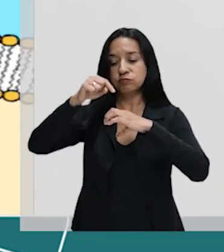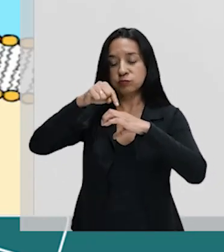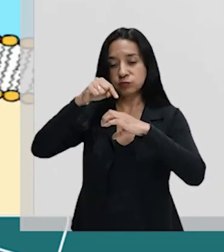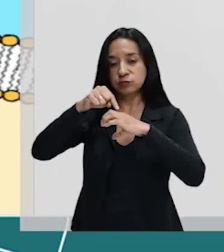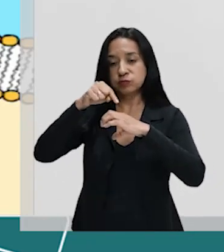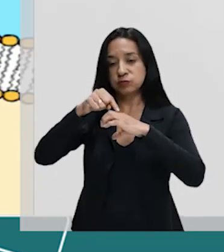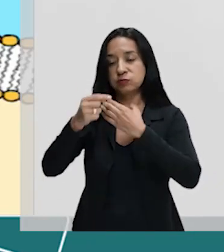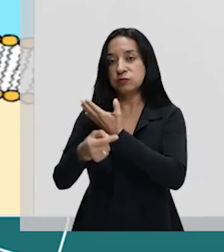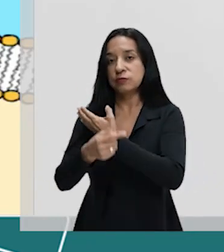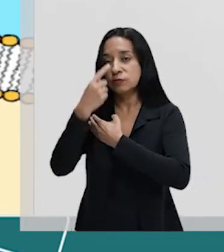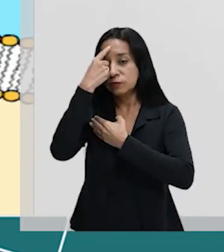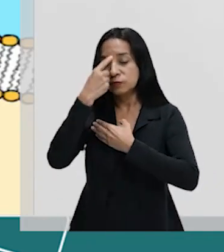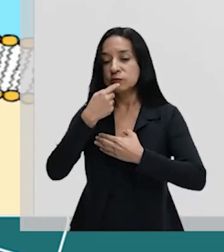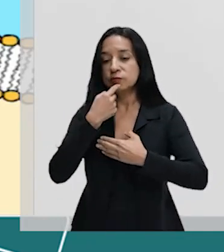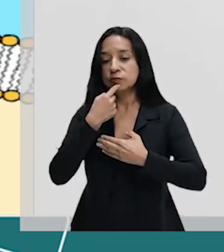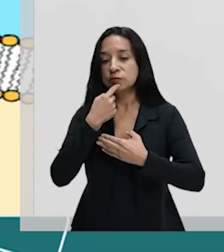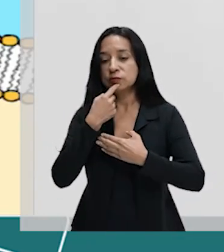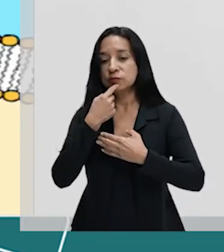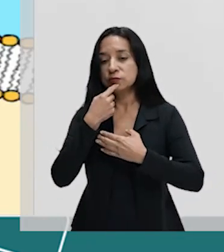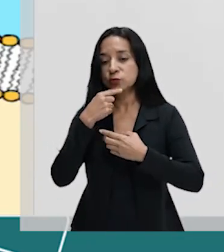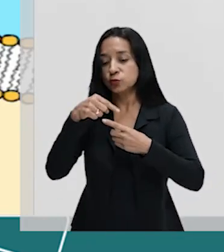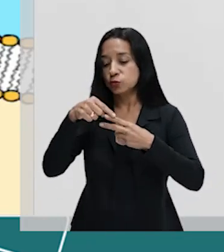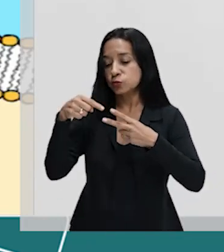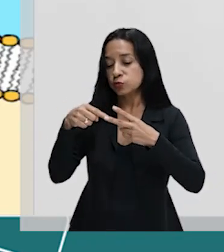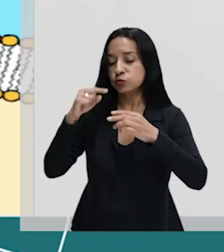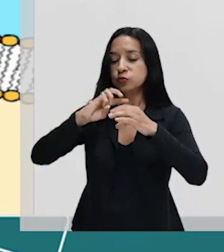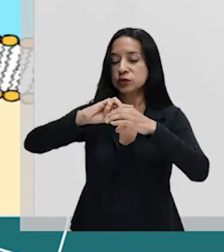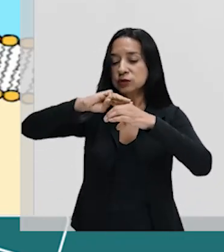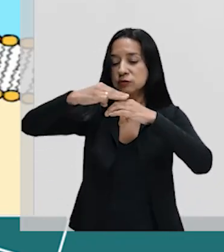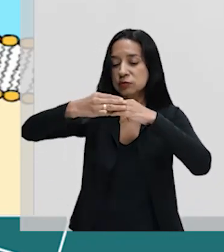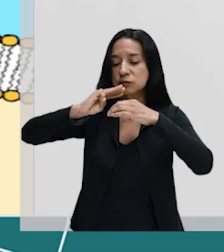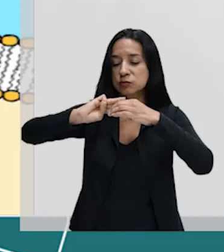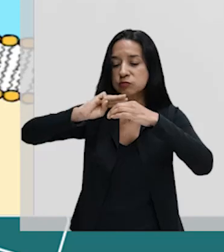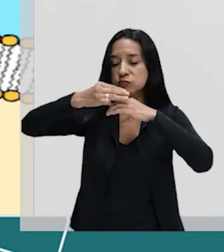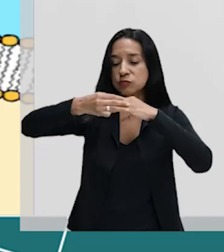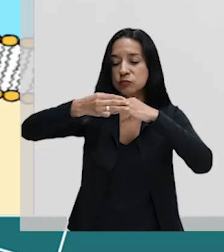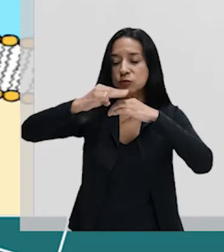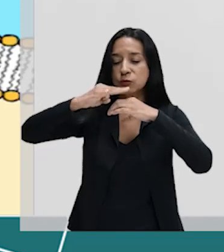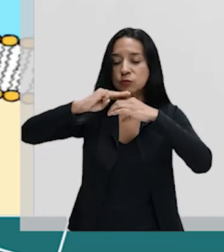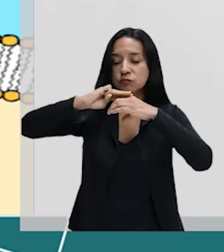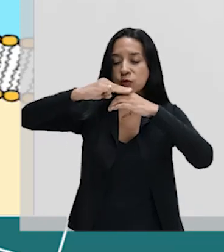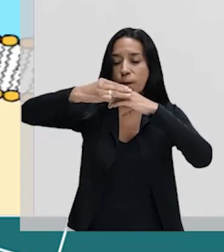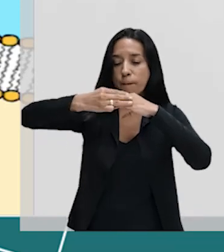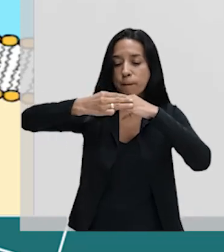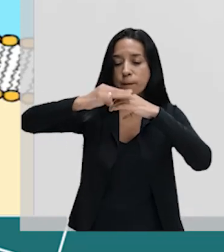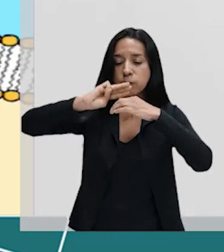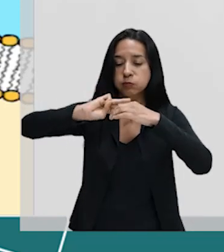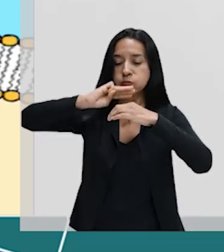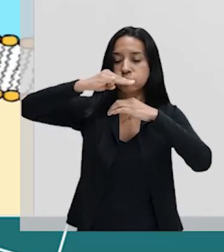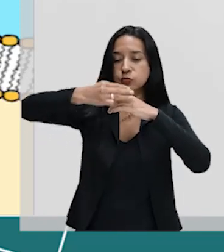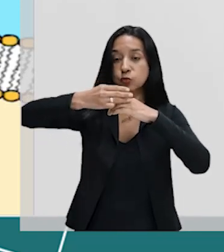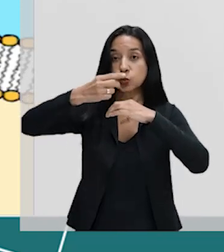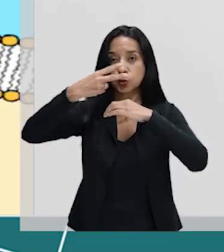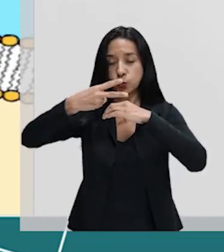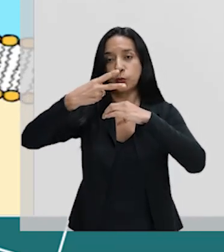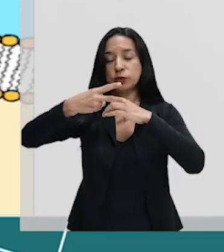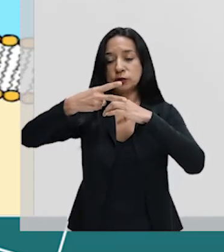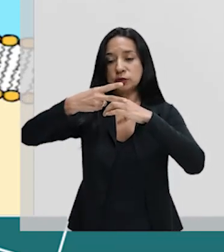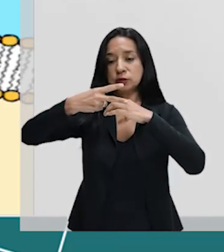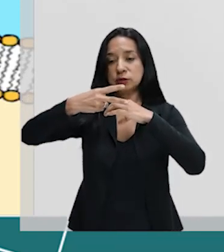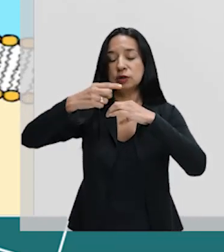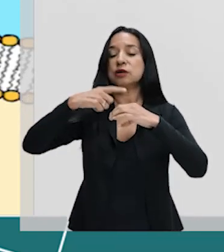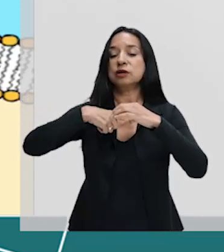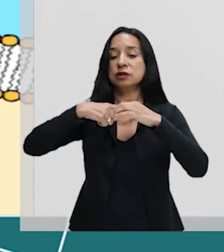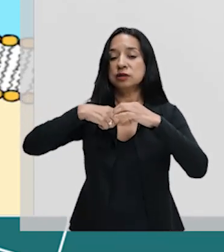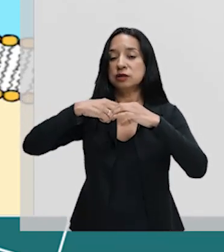para vocês, ela é formada por duas camadas de fosfolipídios, né, que é a bicamada fosfolipídica. E além de